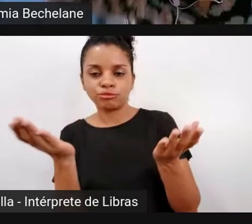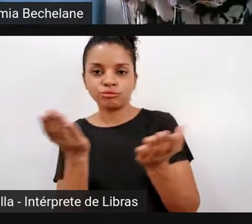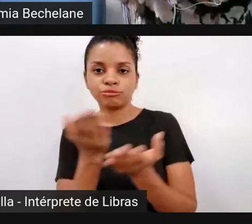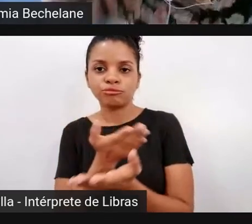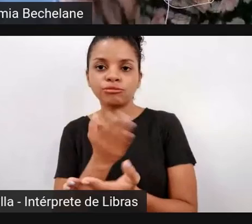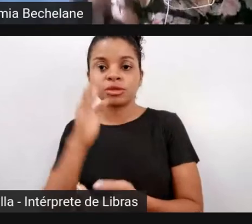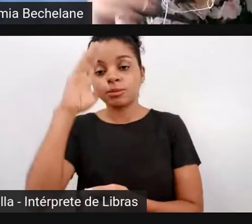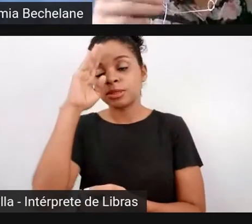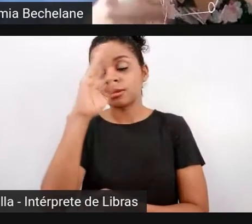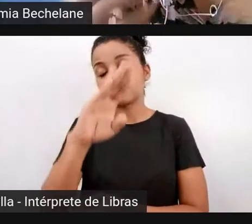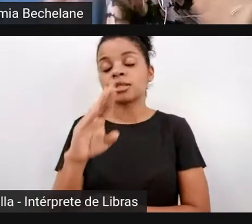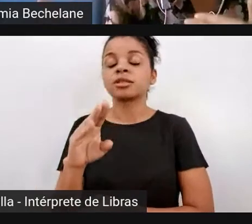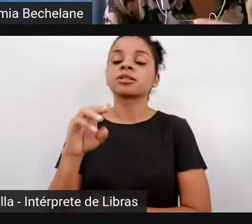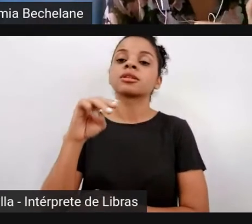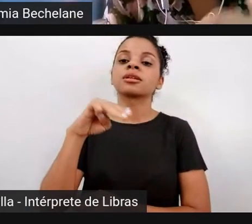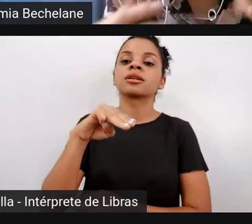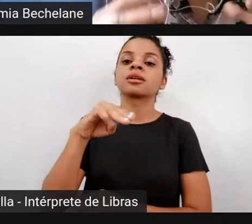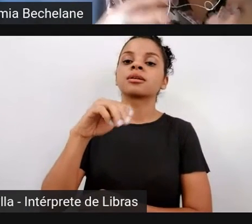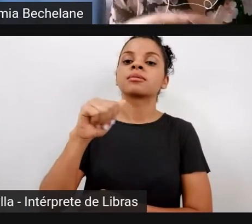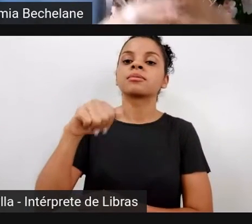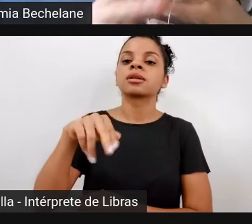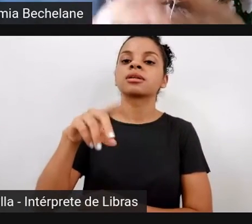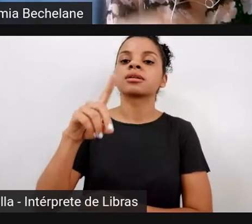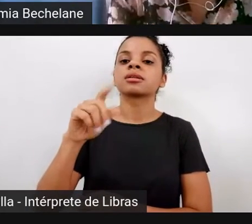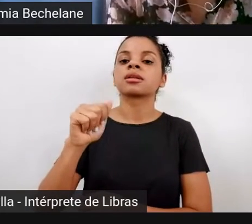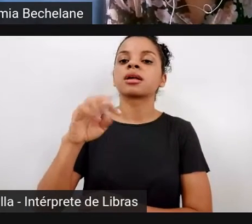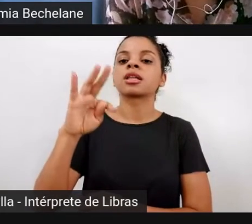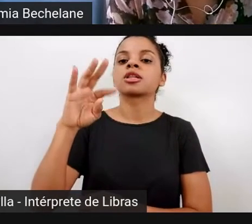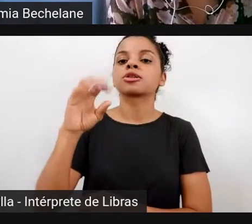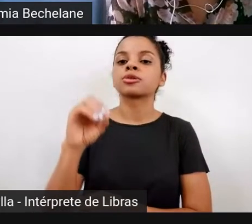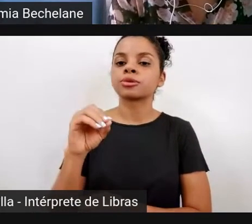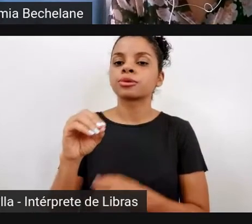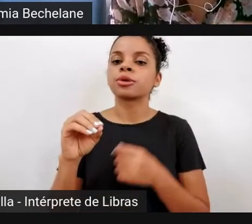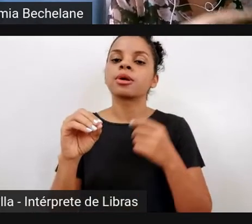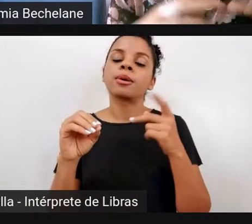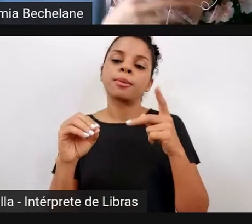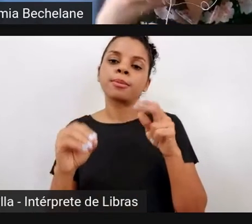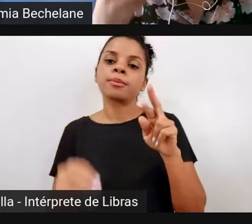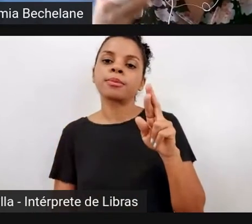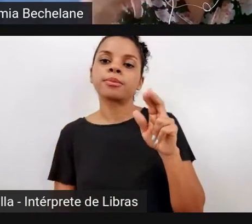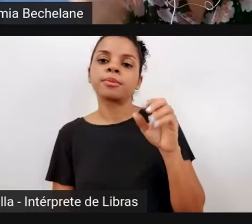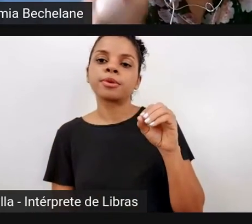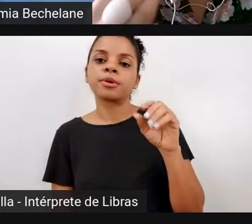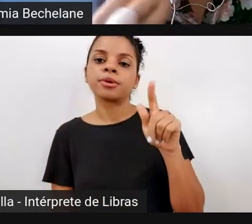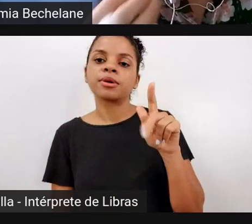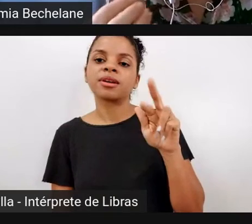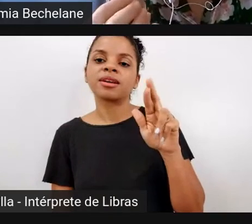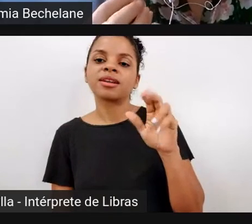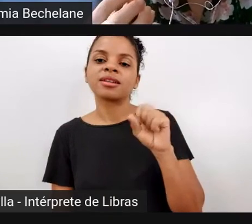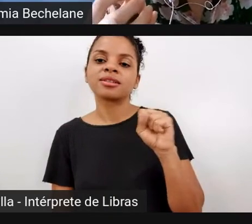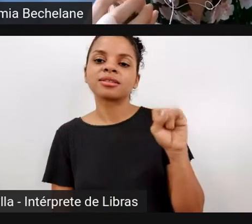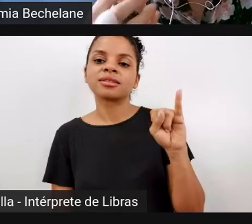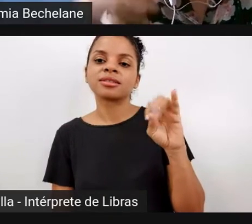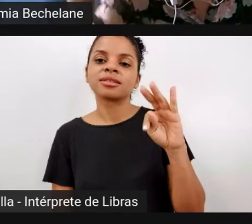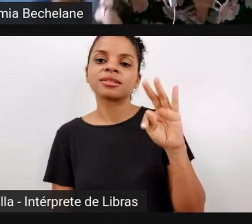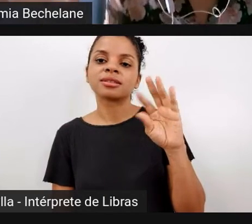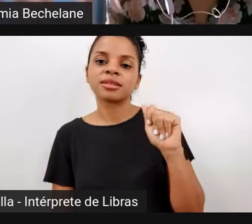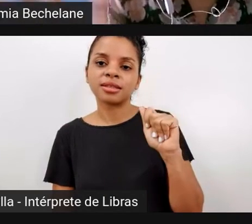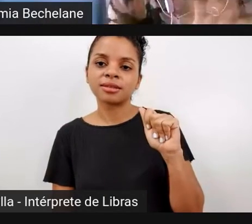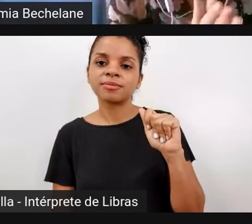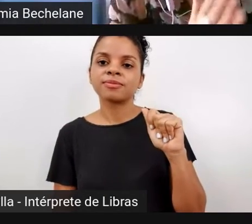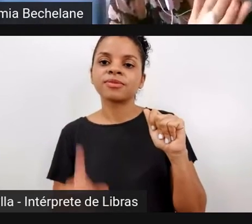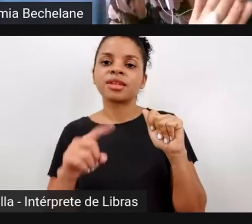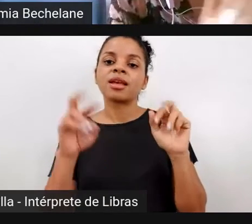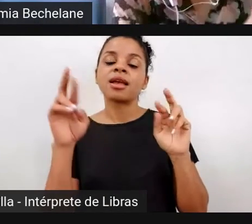mandatos de orientação mais progressista, né? Com essas agências que fazem jornalismo independente, é um relacionamento